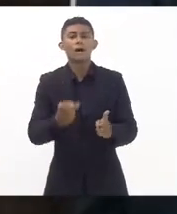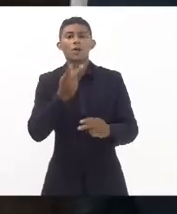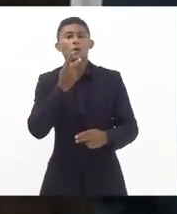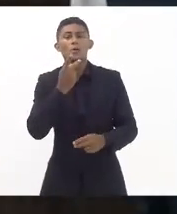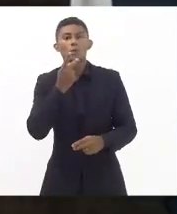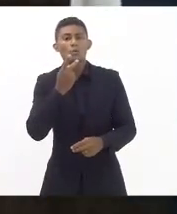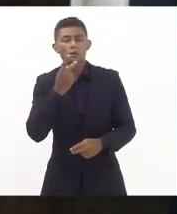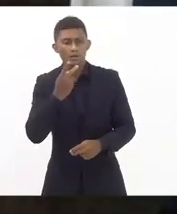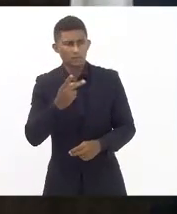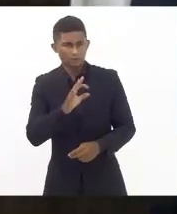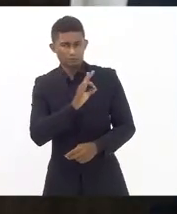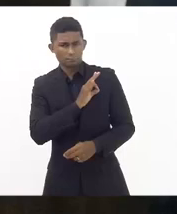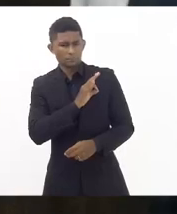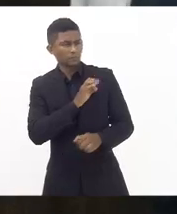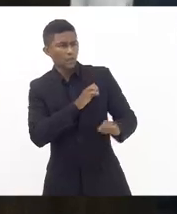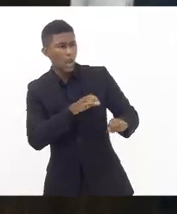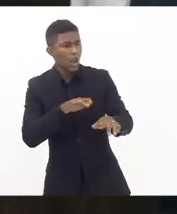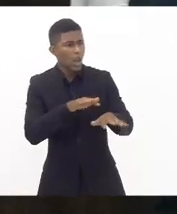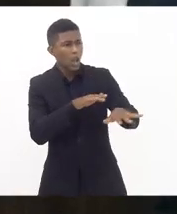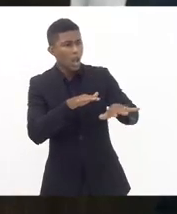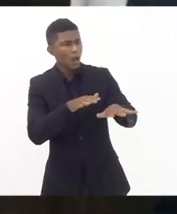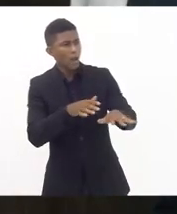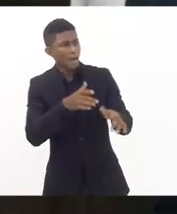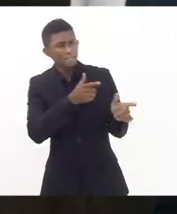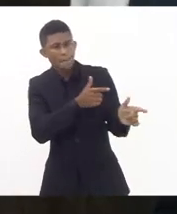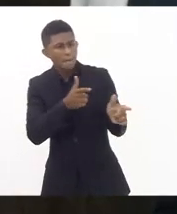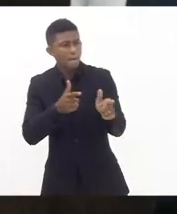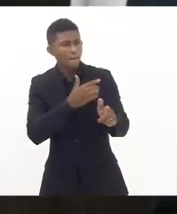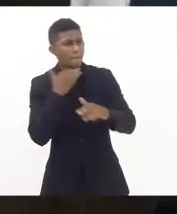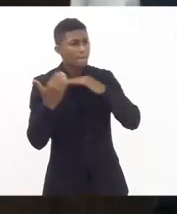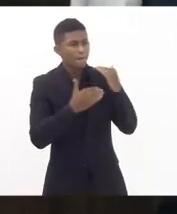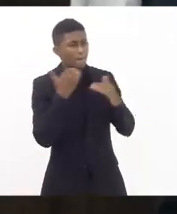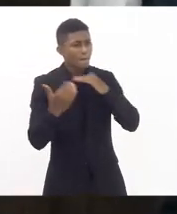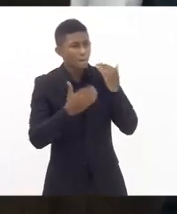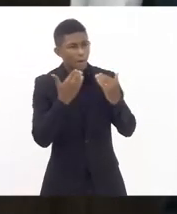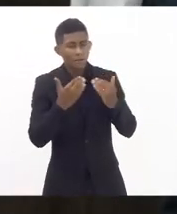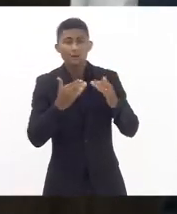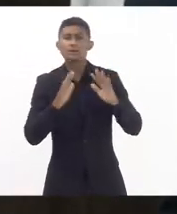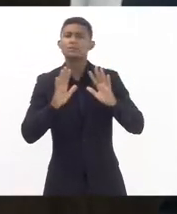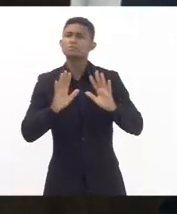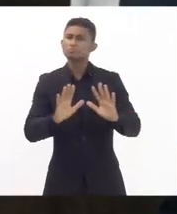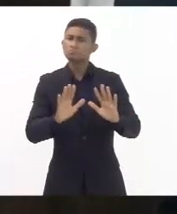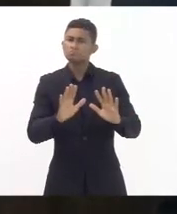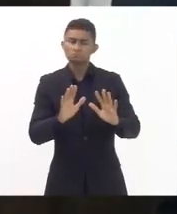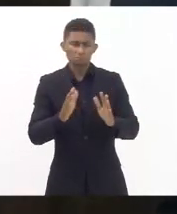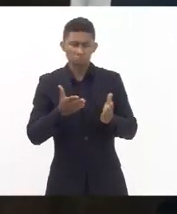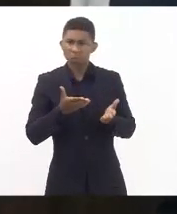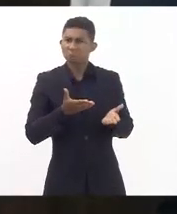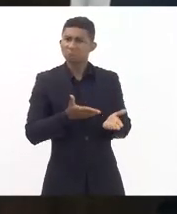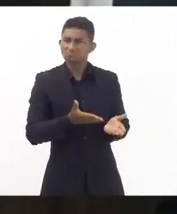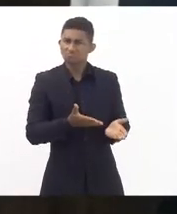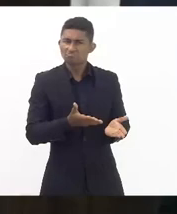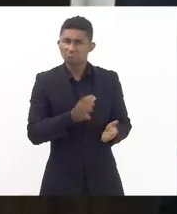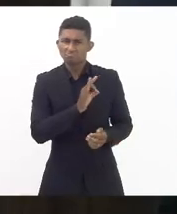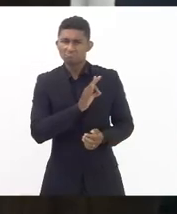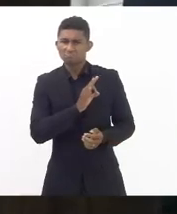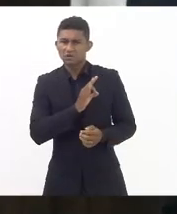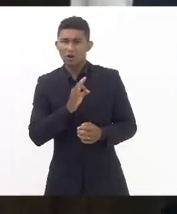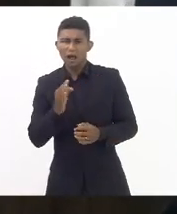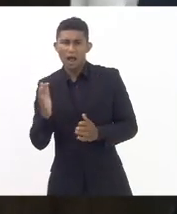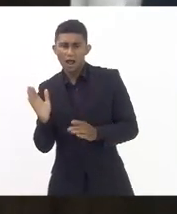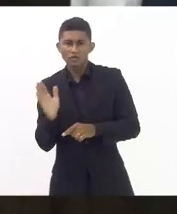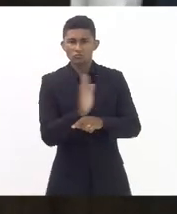matar as pessoas, mas não dá um aumento para esses policiais terem uma alimentação digna. É disso que se trata, senhor